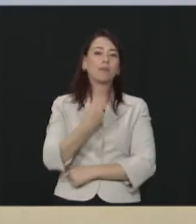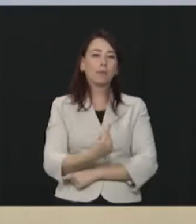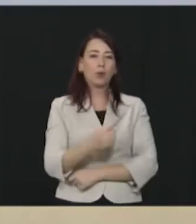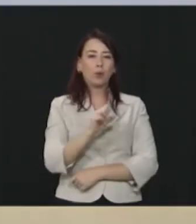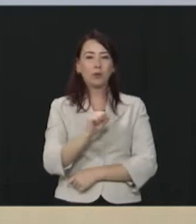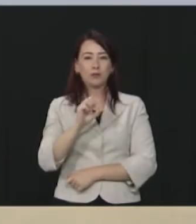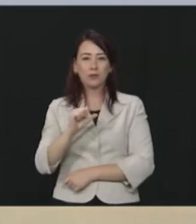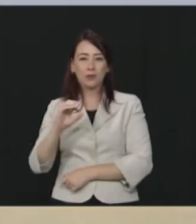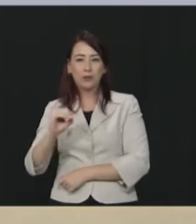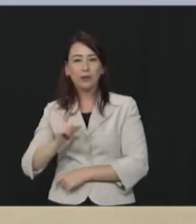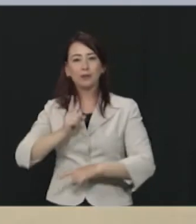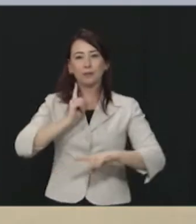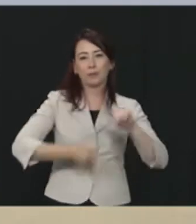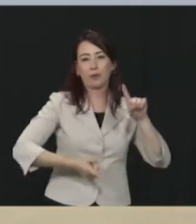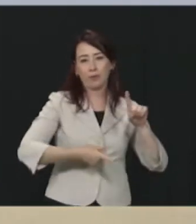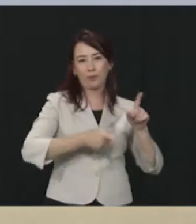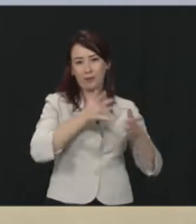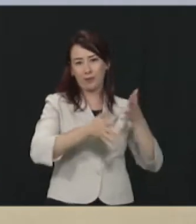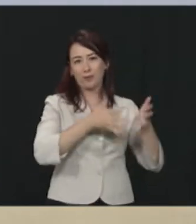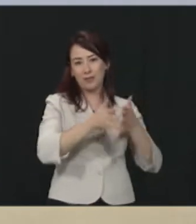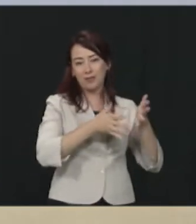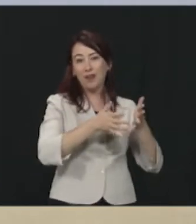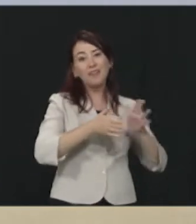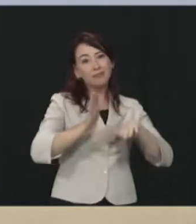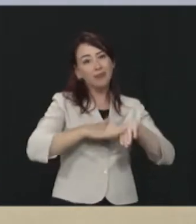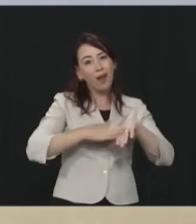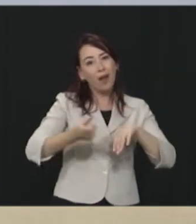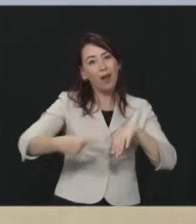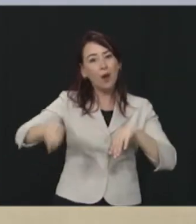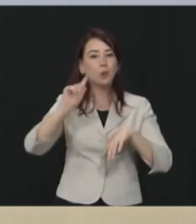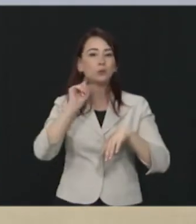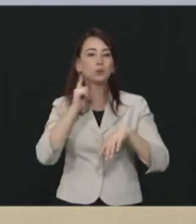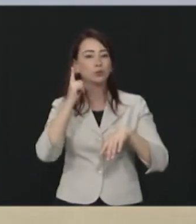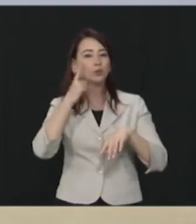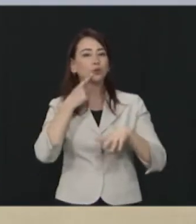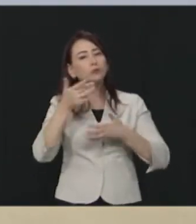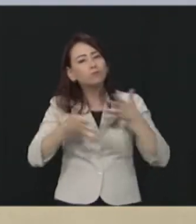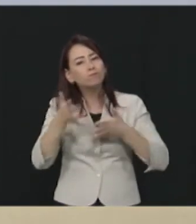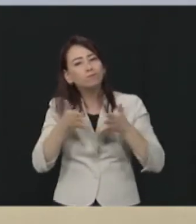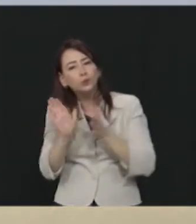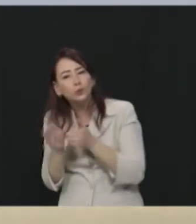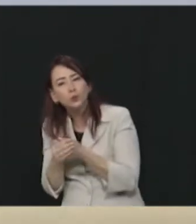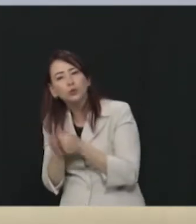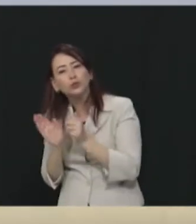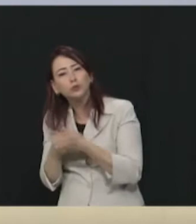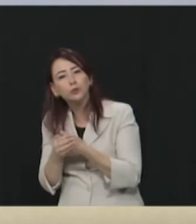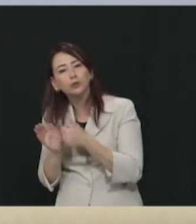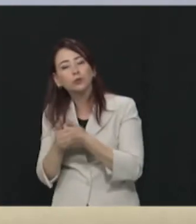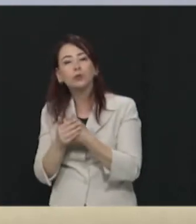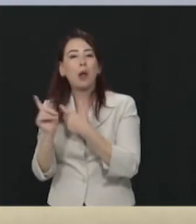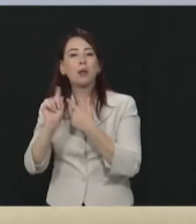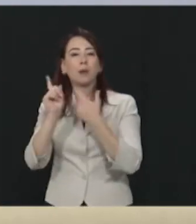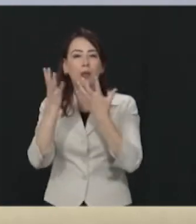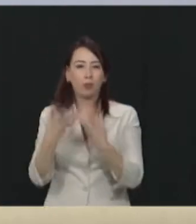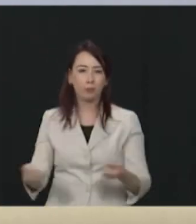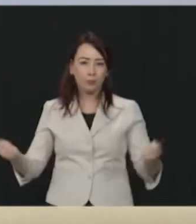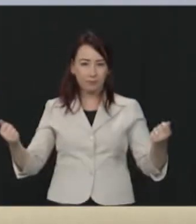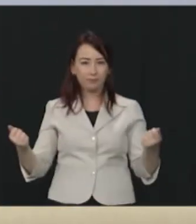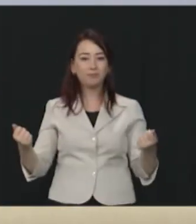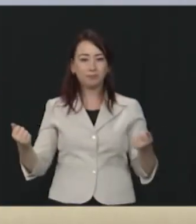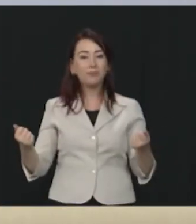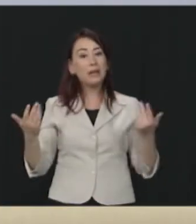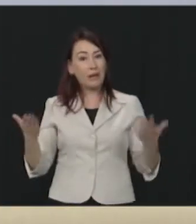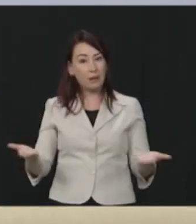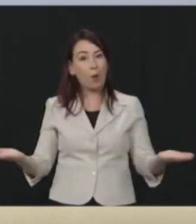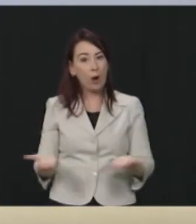1880, foram eles que sinalizavam escondido para que a língua não morresse. Então, hoje, se a gente tem aí a democratização